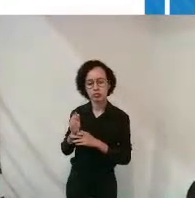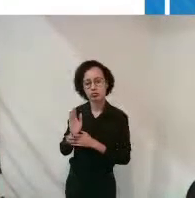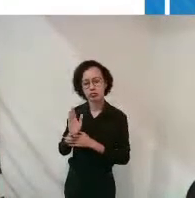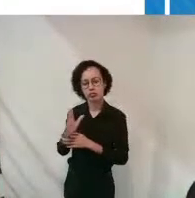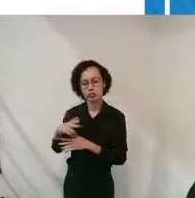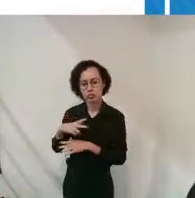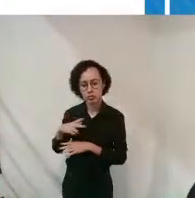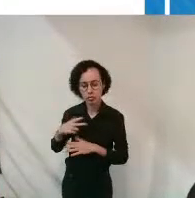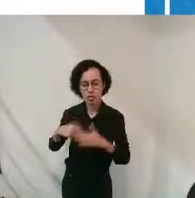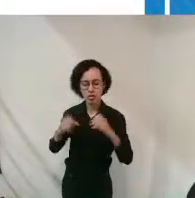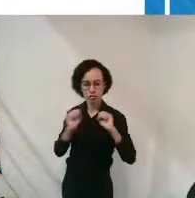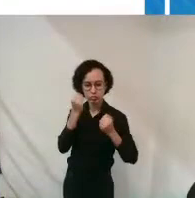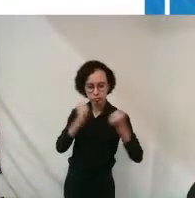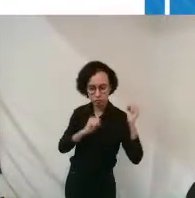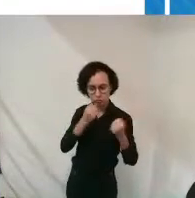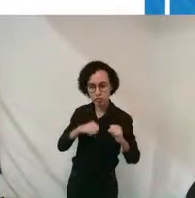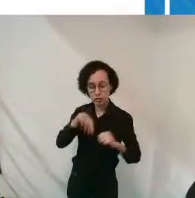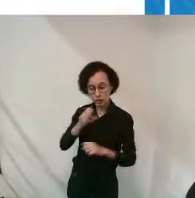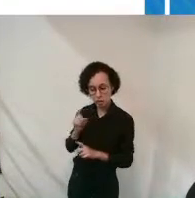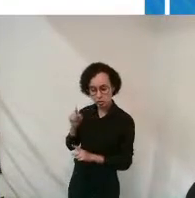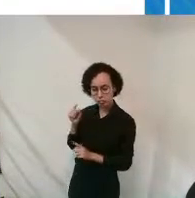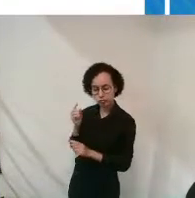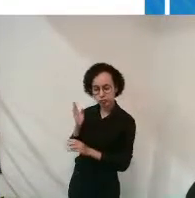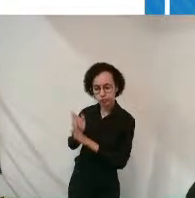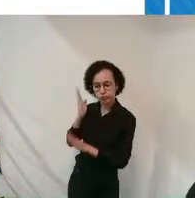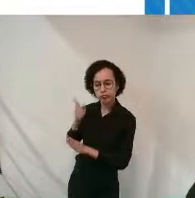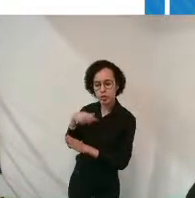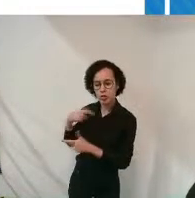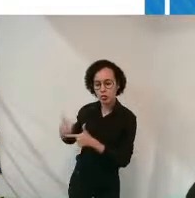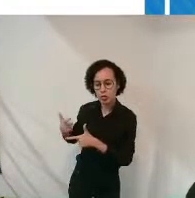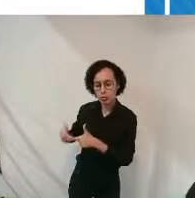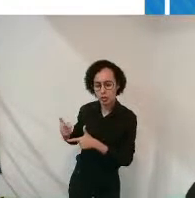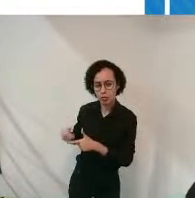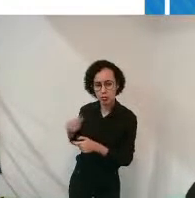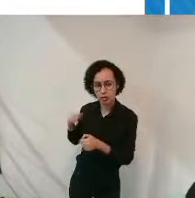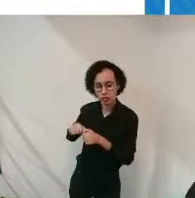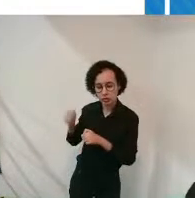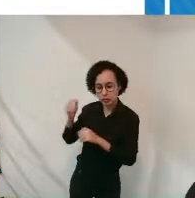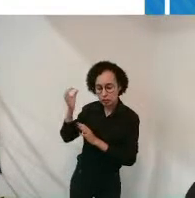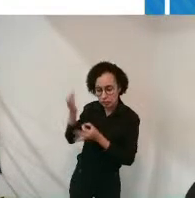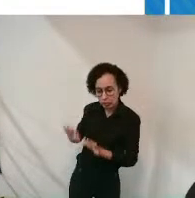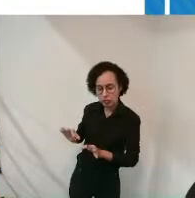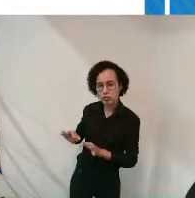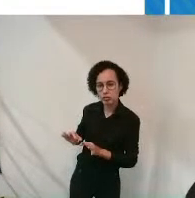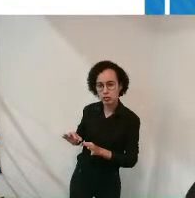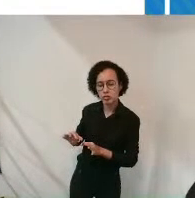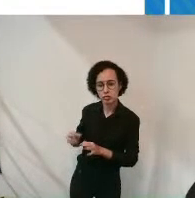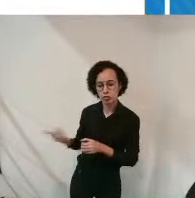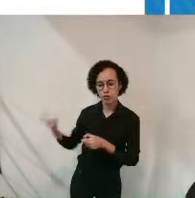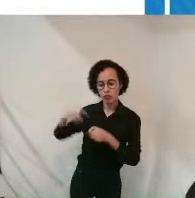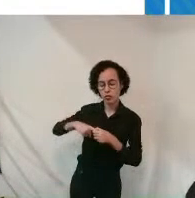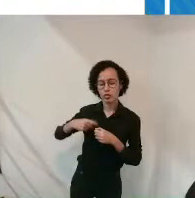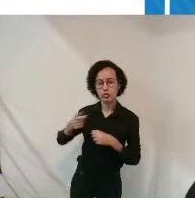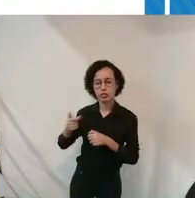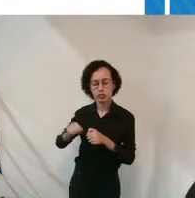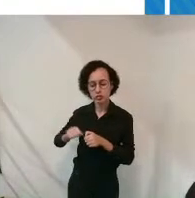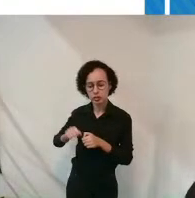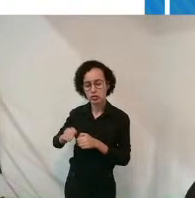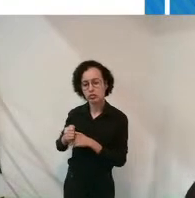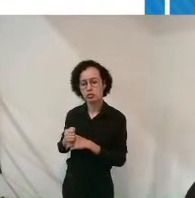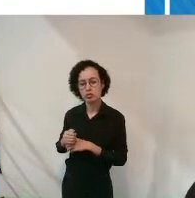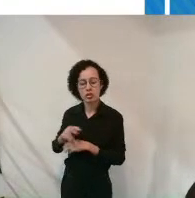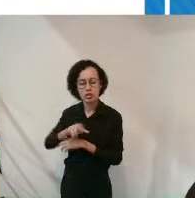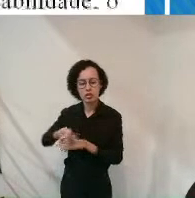reuniões. Se a gente identificar algum problema, algum descumprimento aos parâmetros legais, portanto, a gente volta a repetir que não se trata